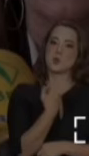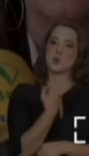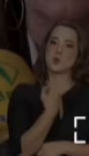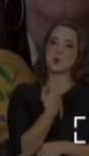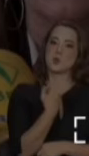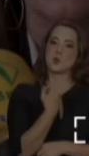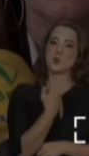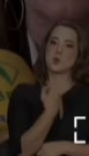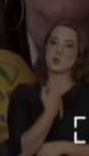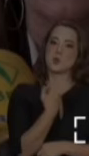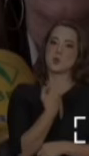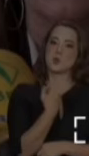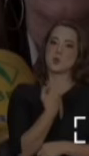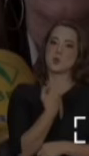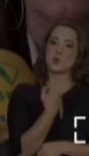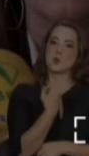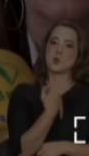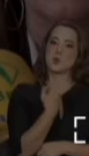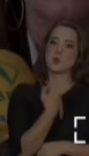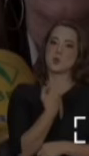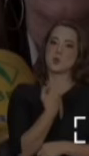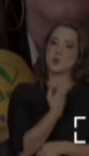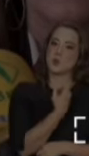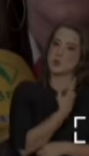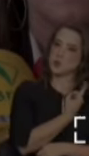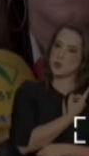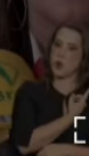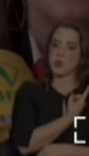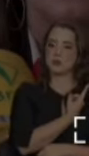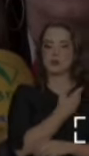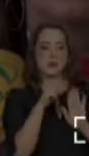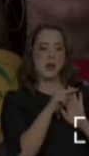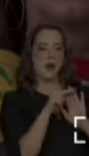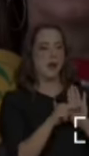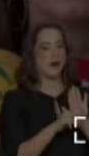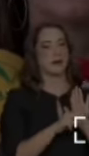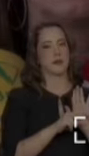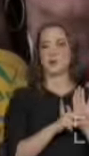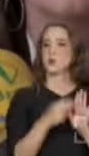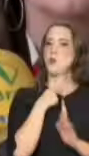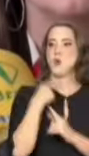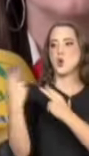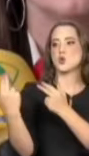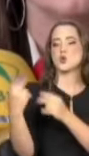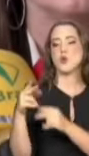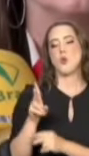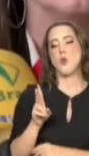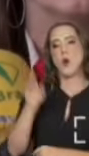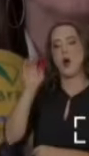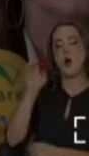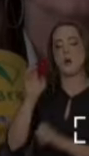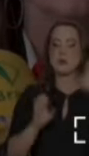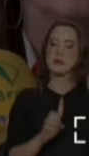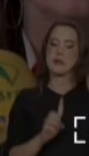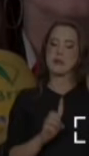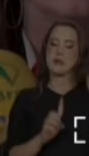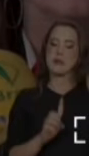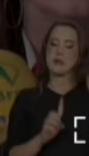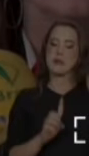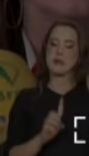ou não. Então vamos lá. Para que seja pacífica, vamos lá. Podem ser os da esquerda, que sempre prejudicaram a